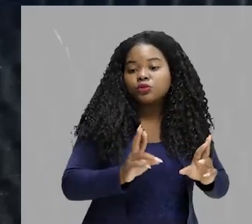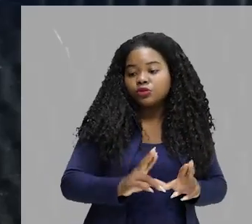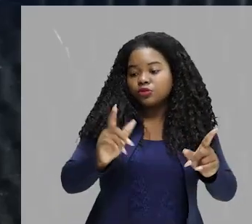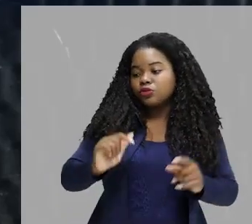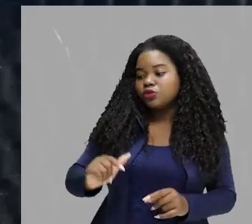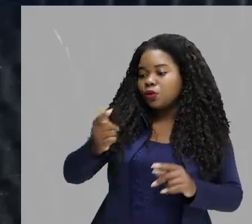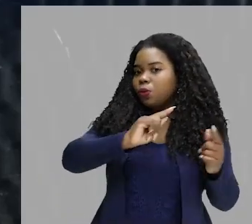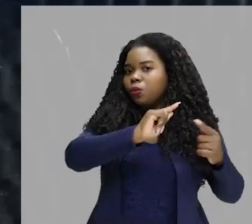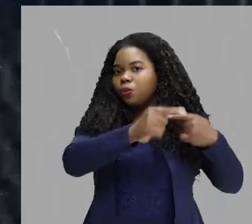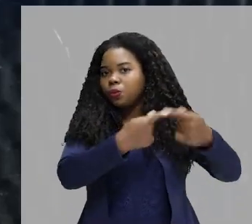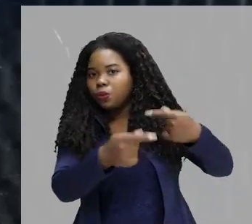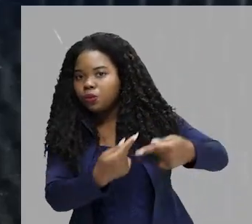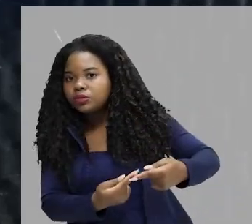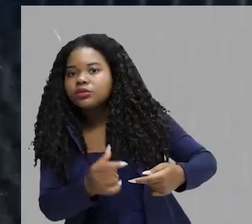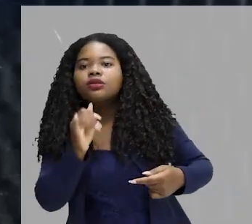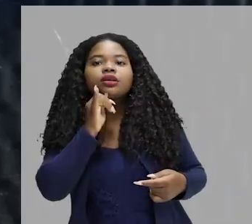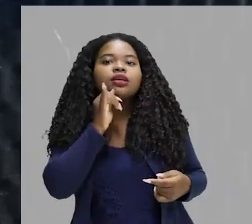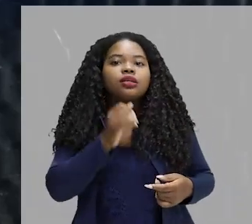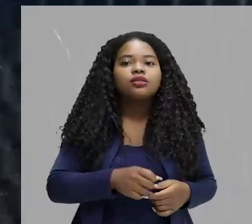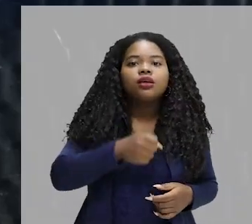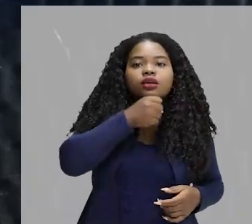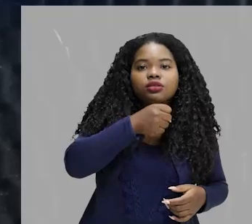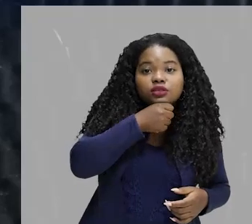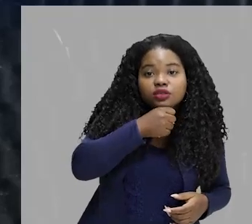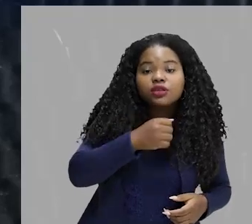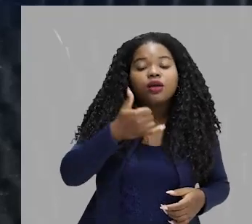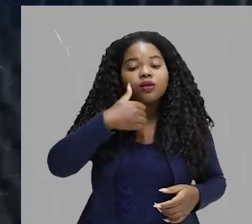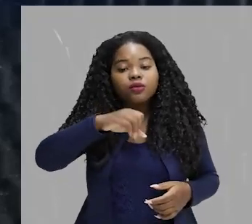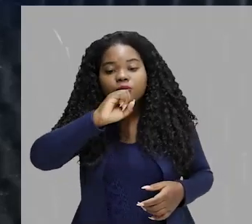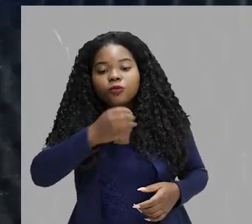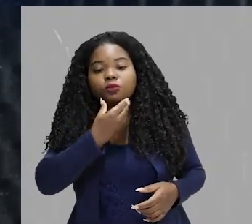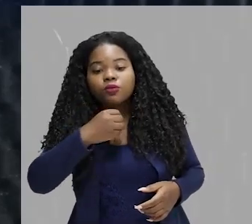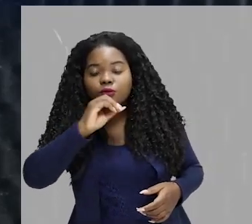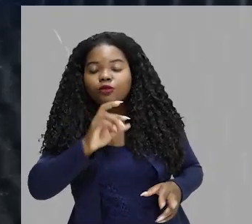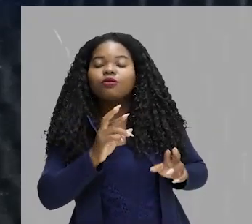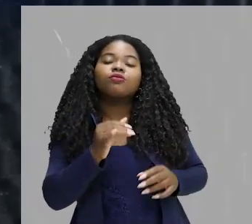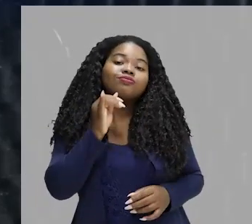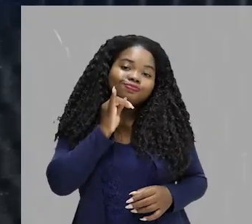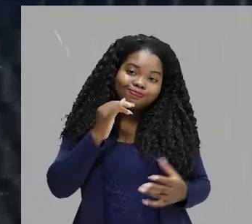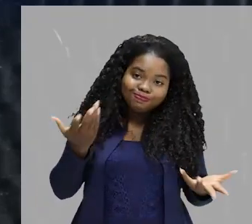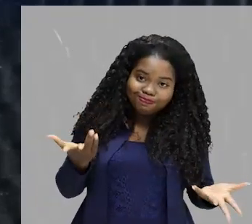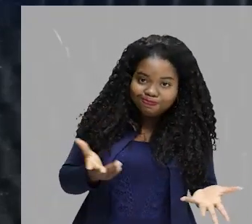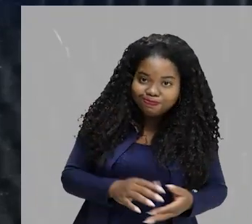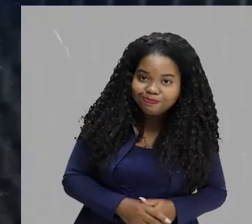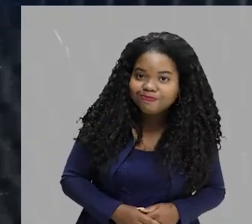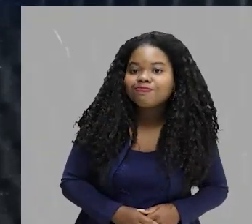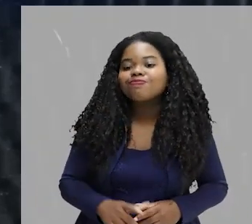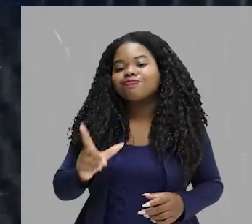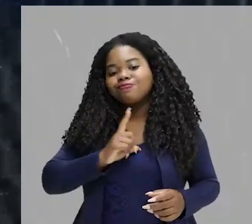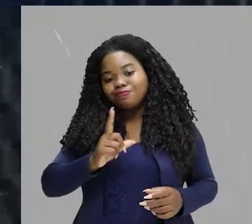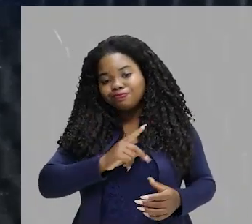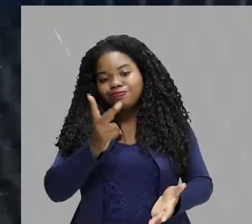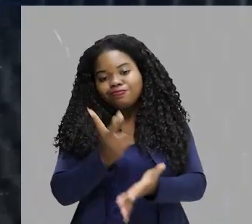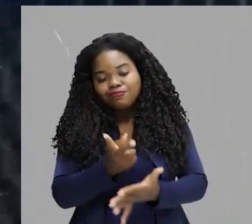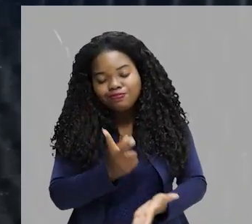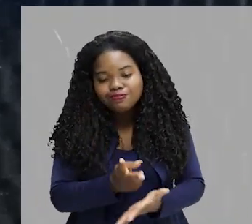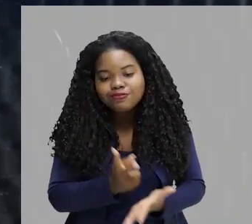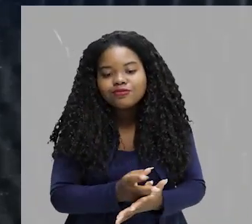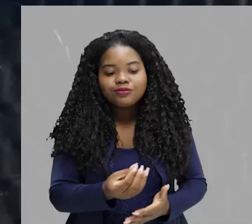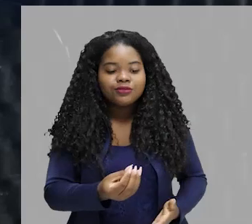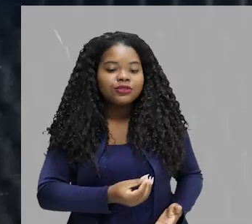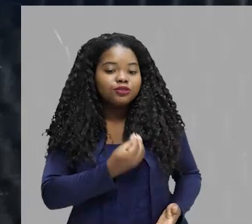outras gerações, da geração dos seus avós, dos seus pais, por exemplo, ok? Então sempre vai existir na vida em